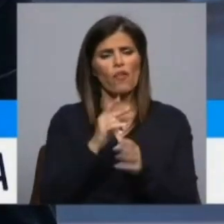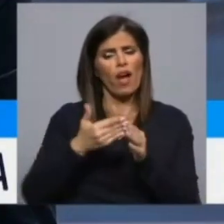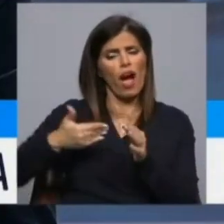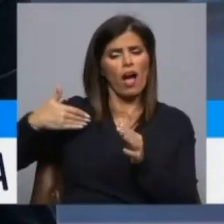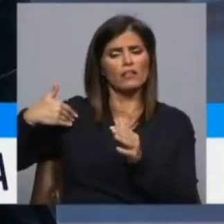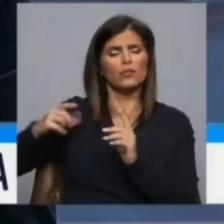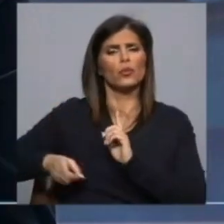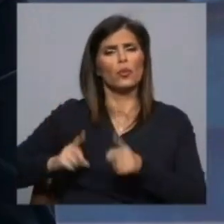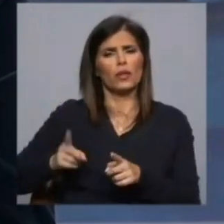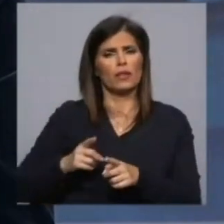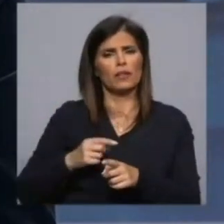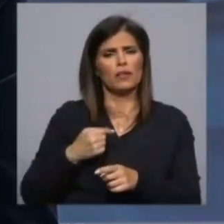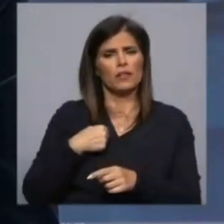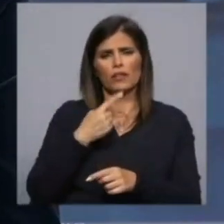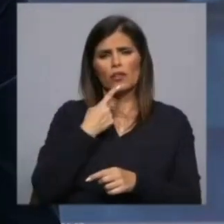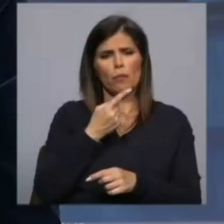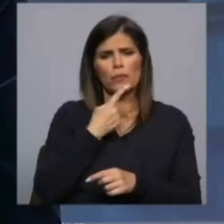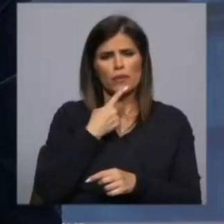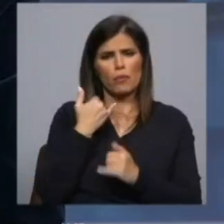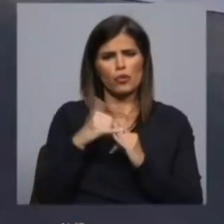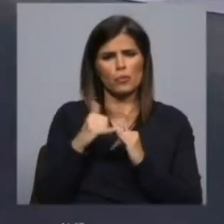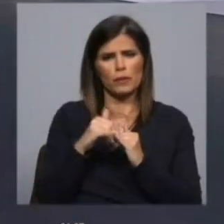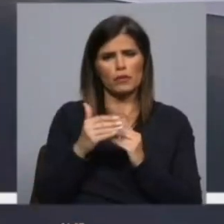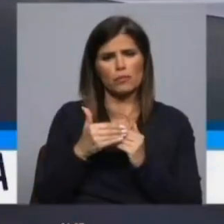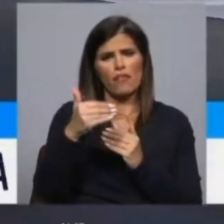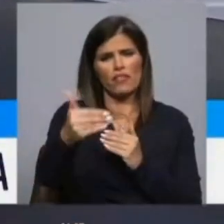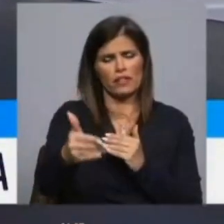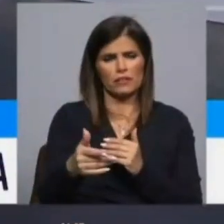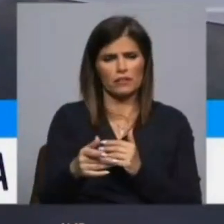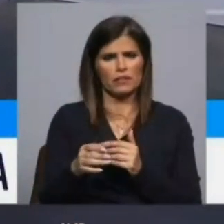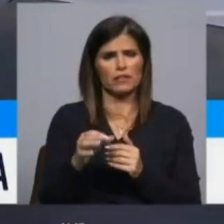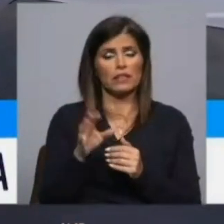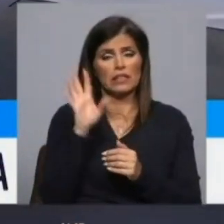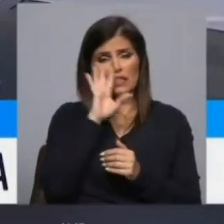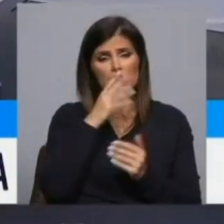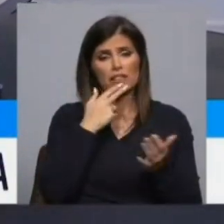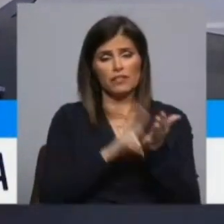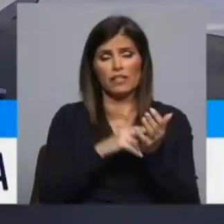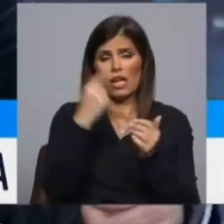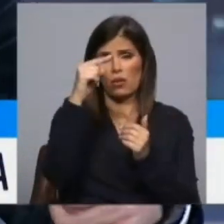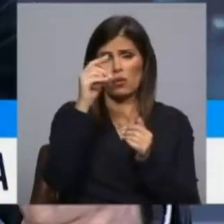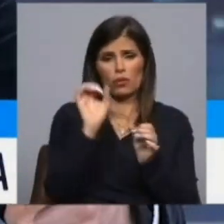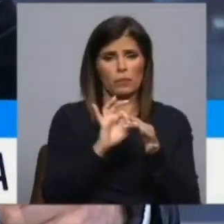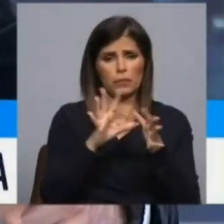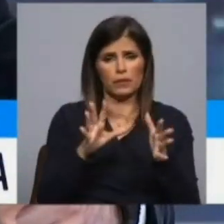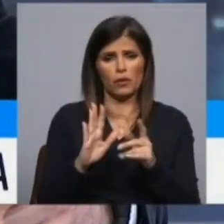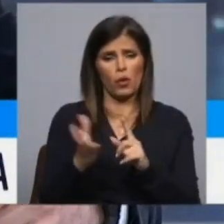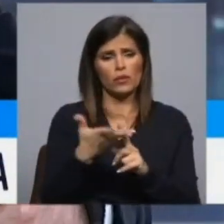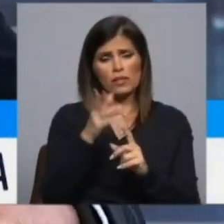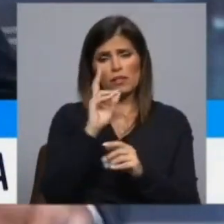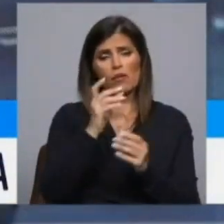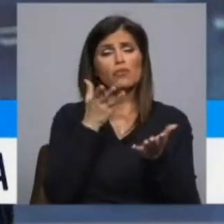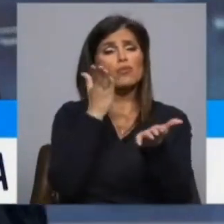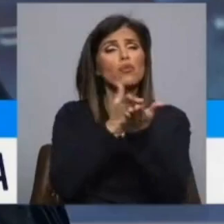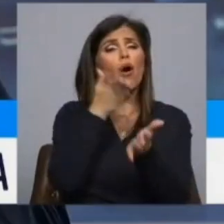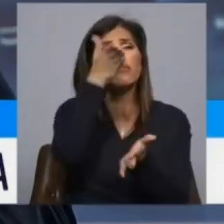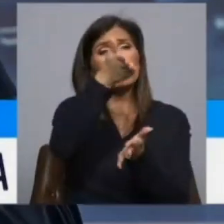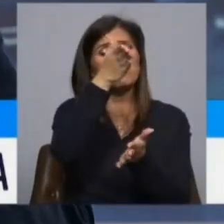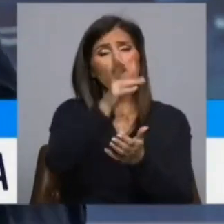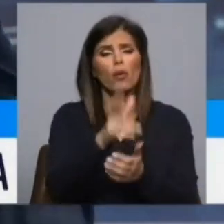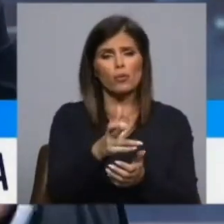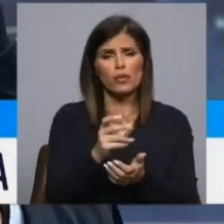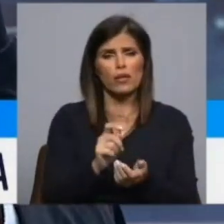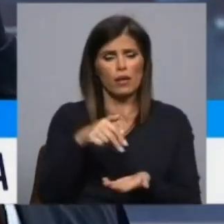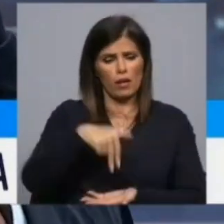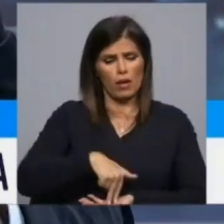não permite sequer perceber os perigos que nós enfrentamos para frente não encaixa nesta verdade única queda condições do lado da Rússia transforma